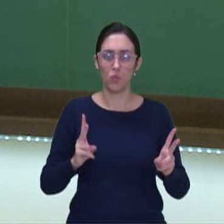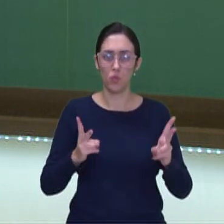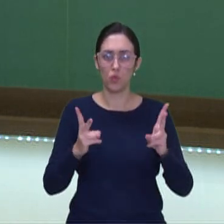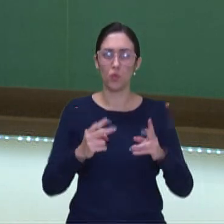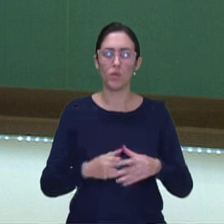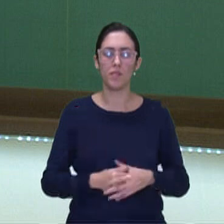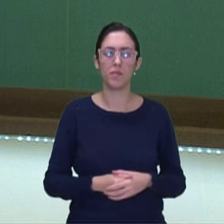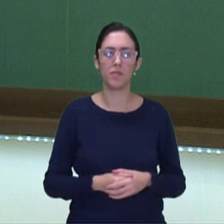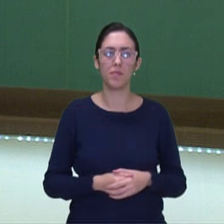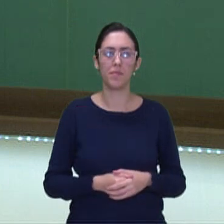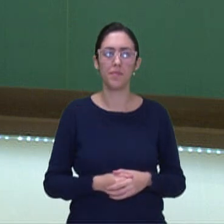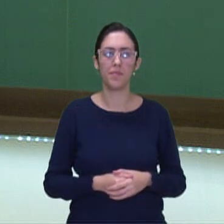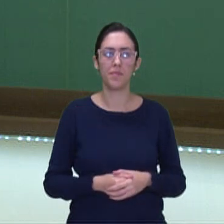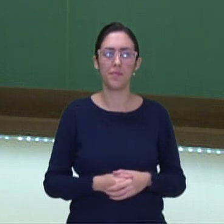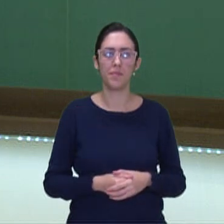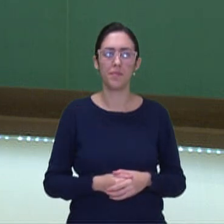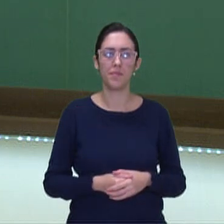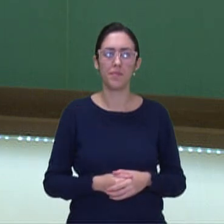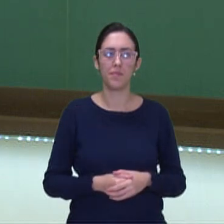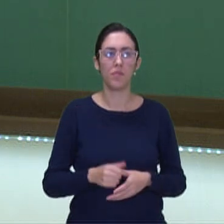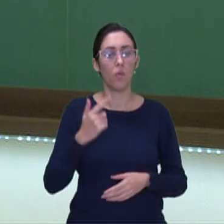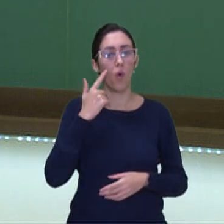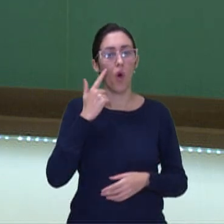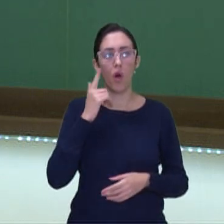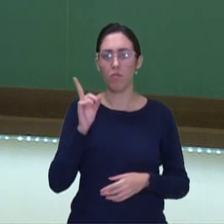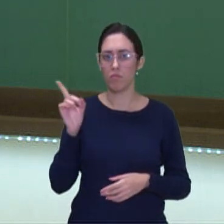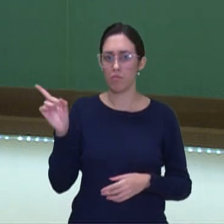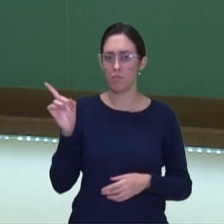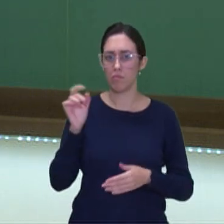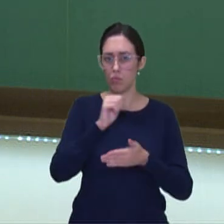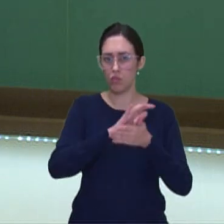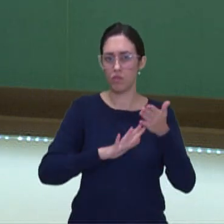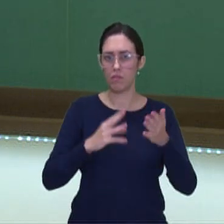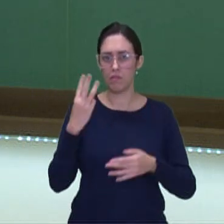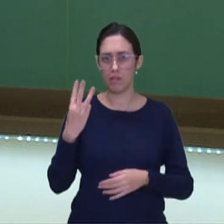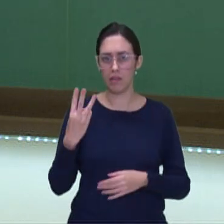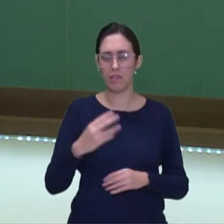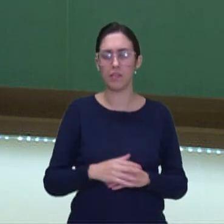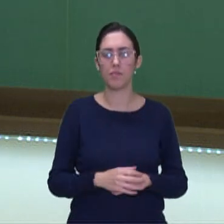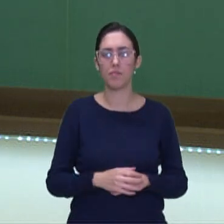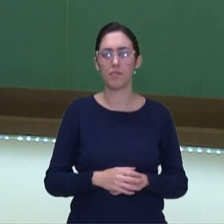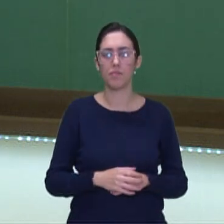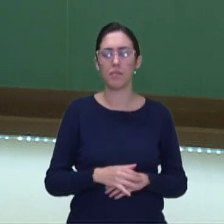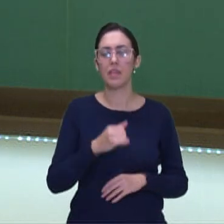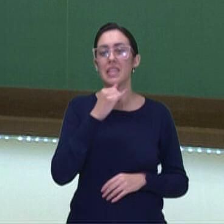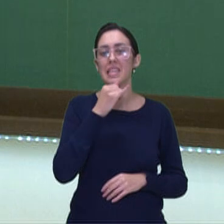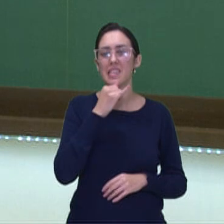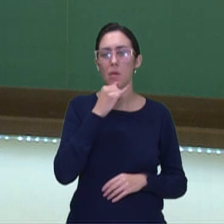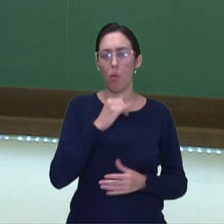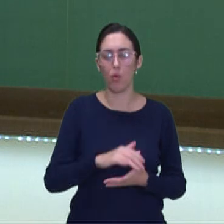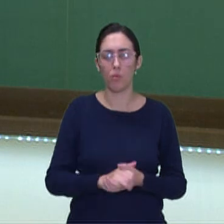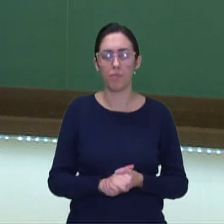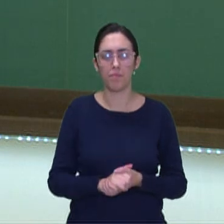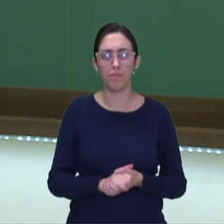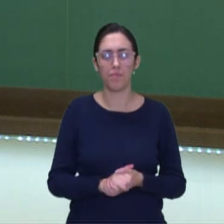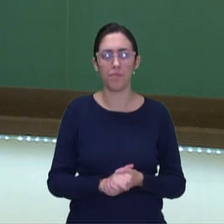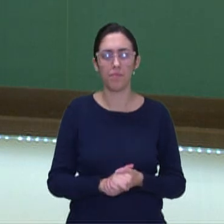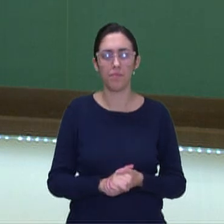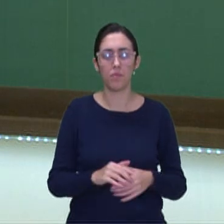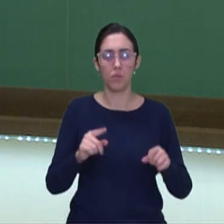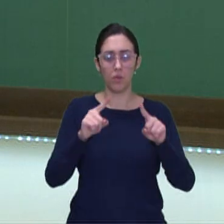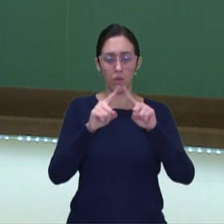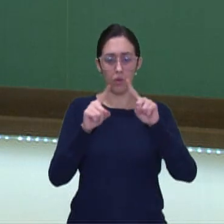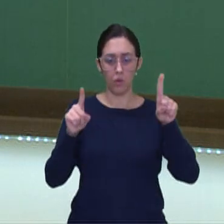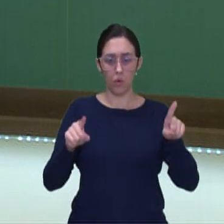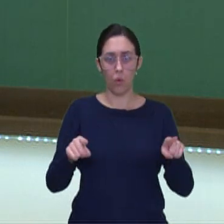Continuando. Olha para esse exemplo 3. No exemplo 3, o que acontece? Ó, o quadrado do